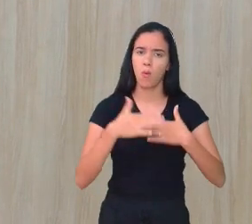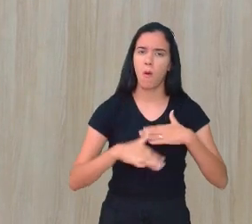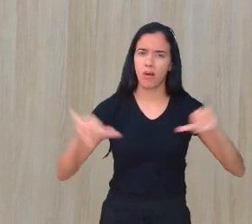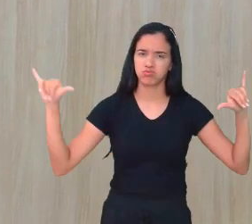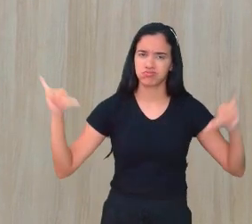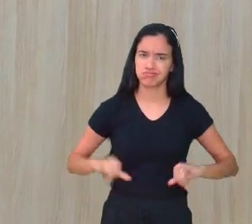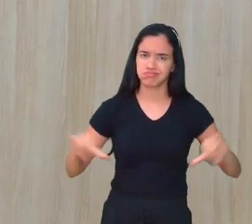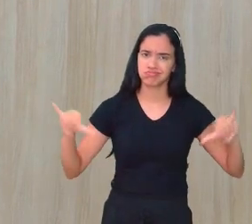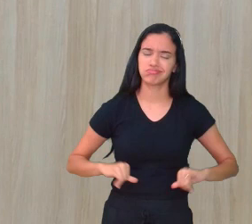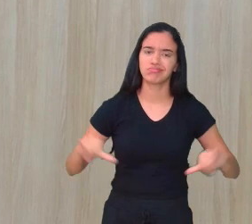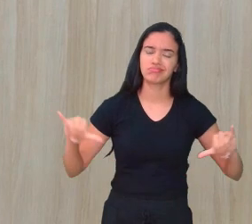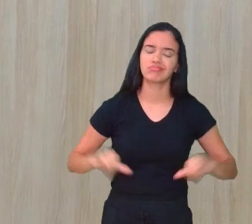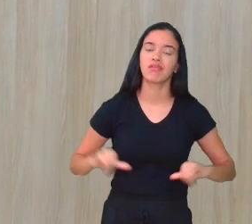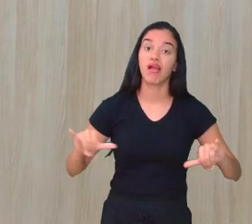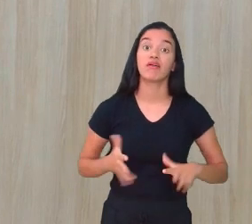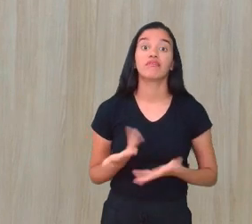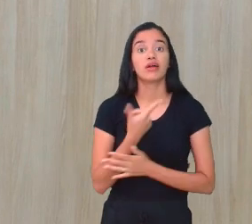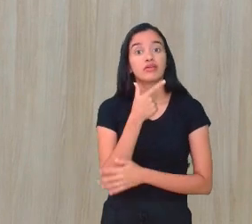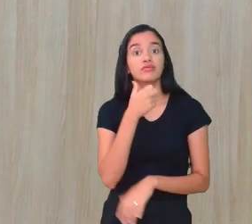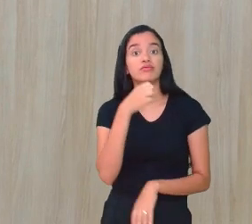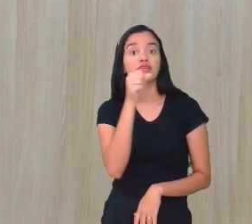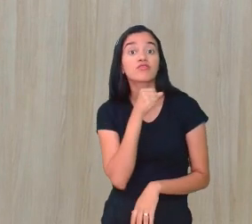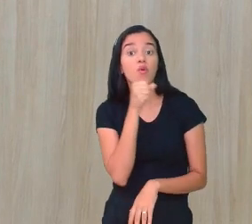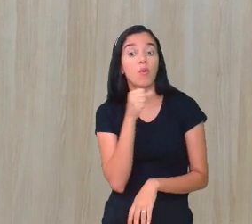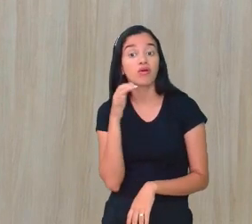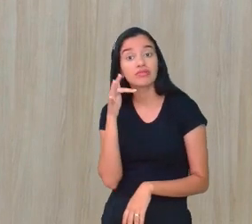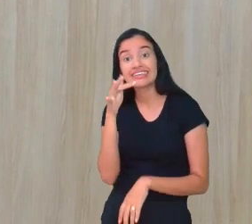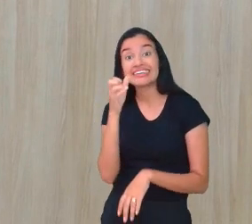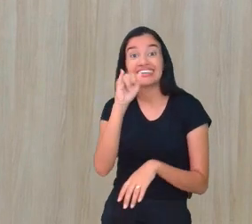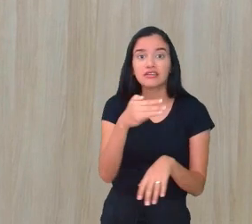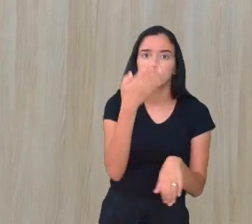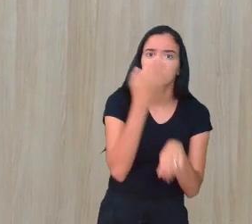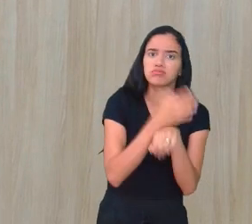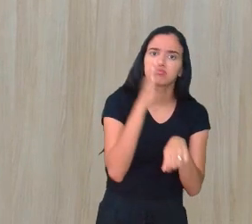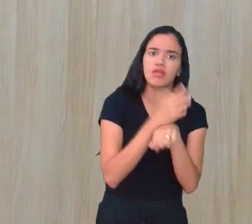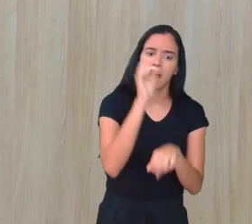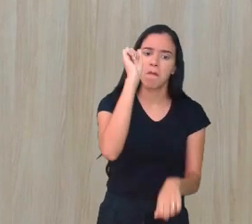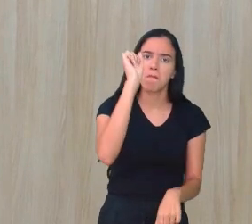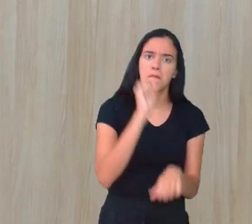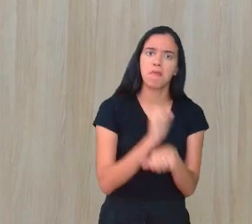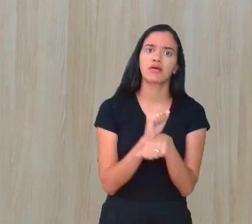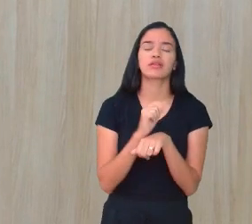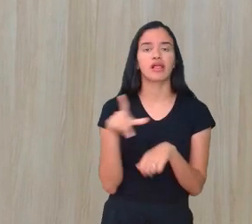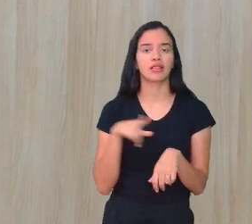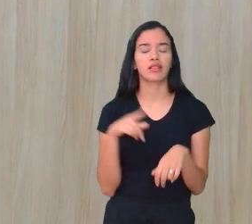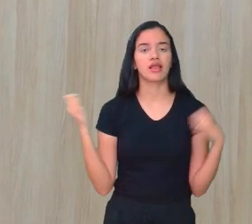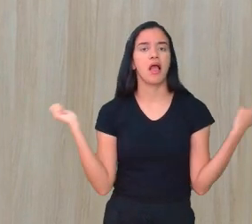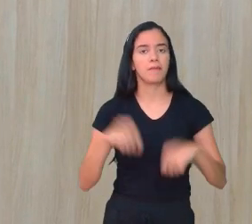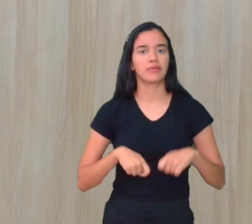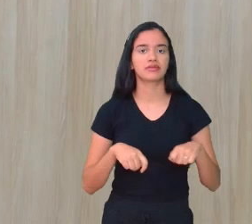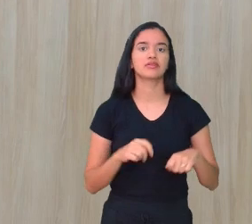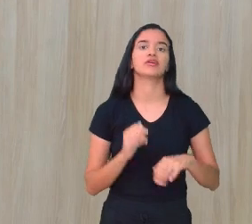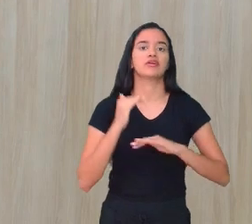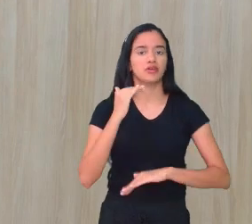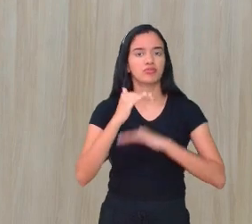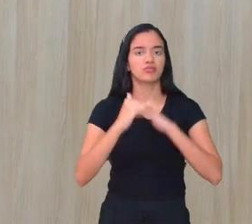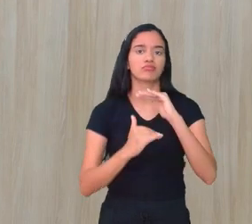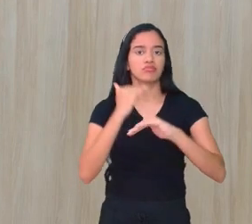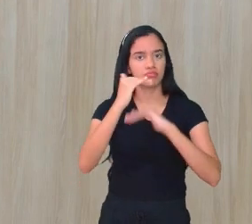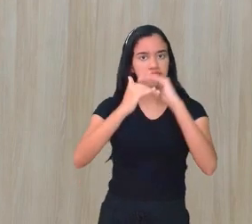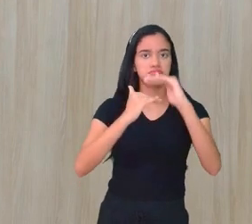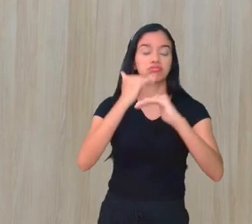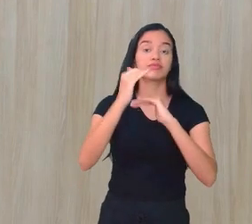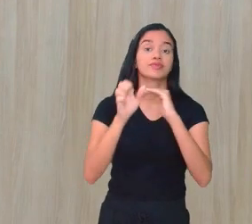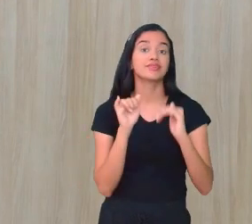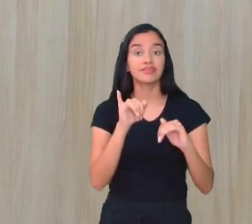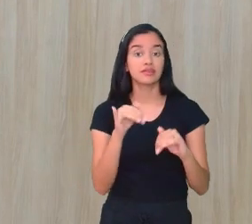adaptações. Quando a gente vai ficando mais velho, se a gente não treina, do mesmo jeito que a gente tem essa capacidade e a gente vai ganhando e aumentando,